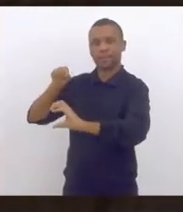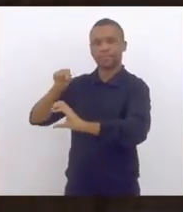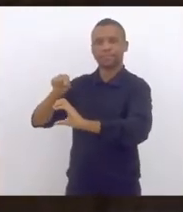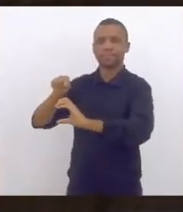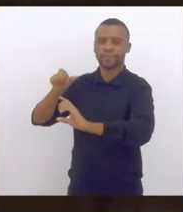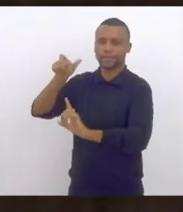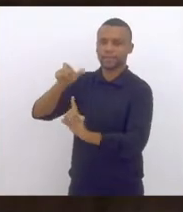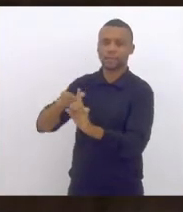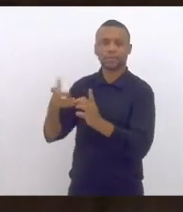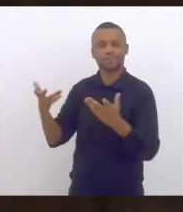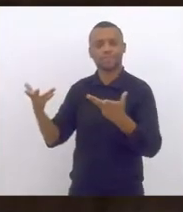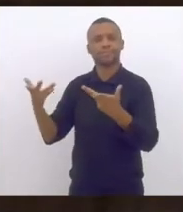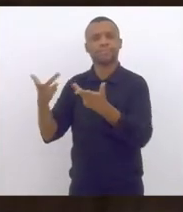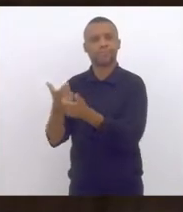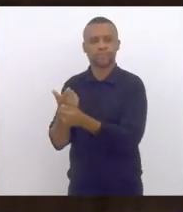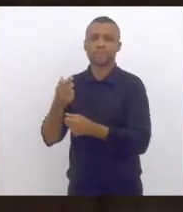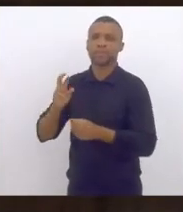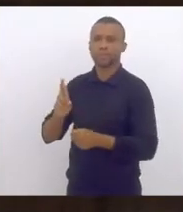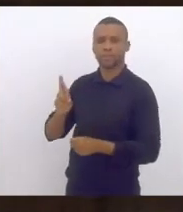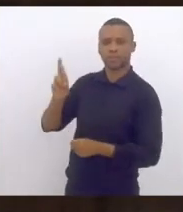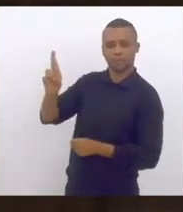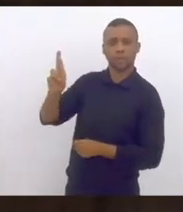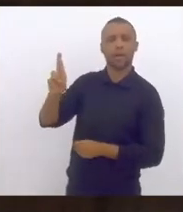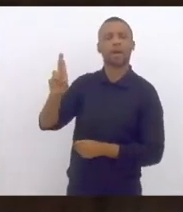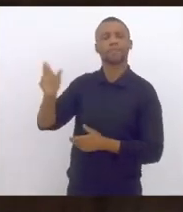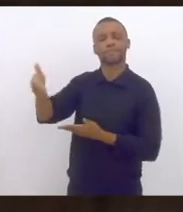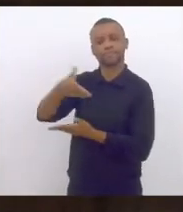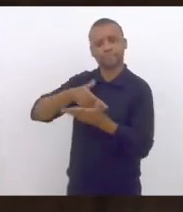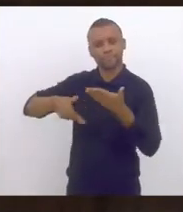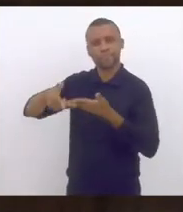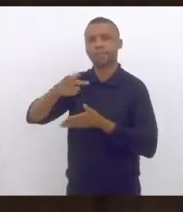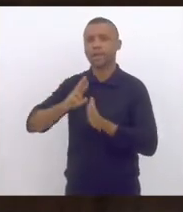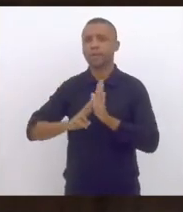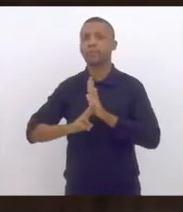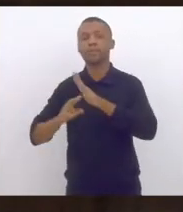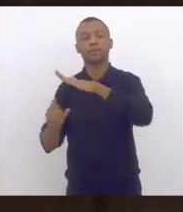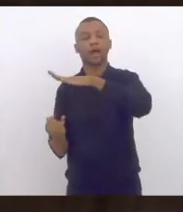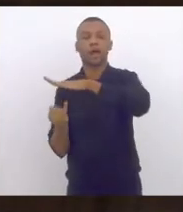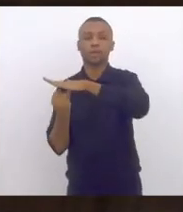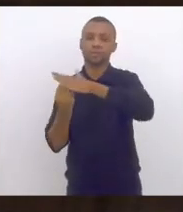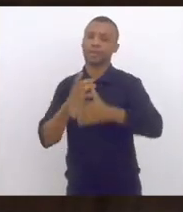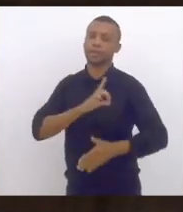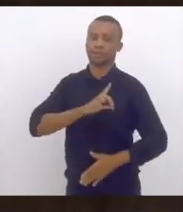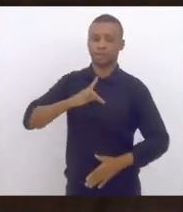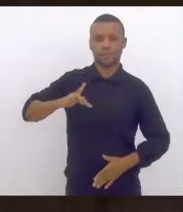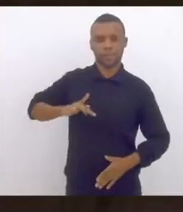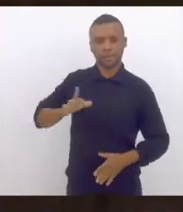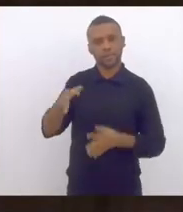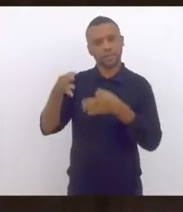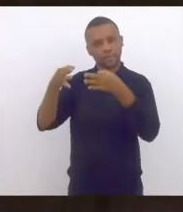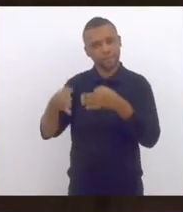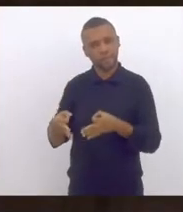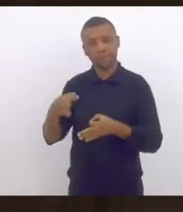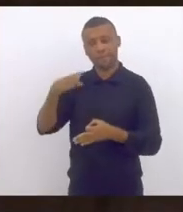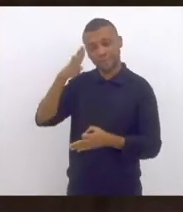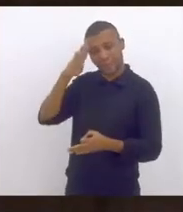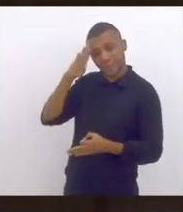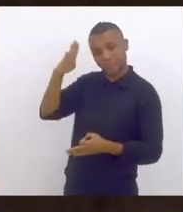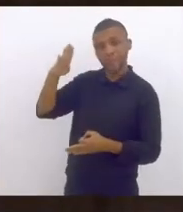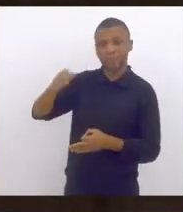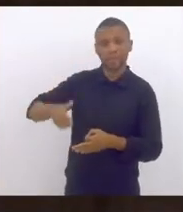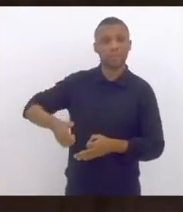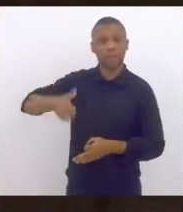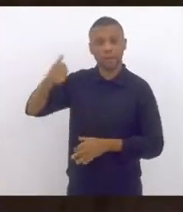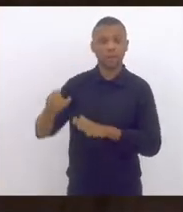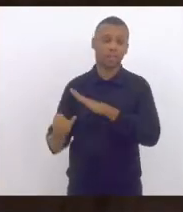responsável, republicana, e que representa tão bem aquela casa, aquela instituição, que é, de fato, uma das maiores e